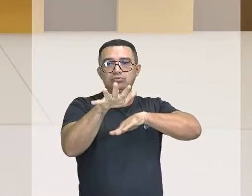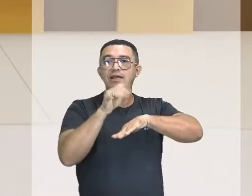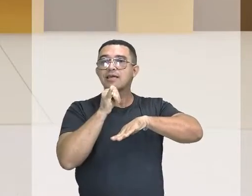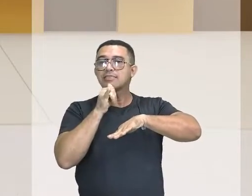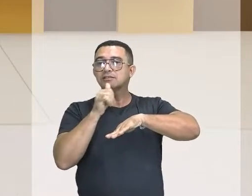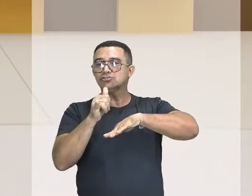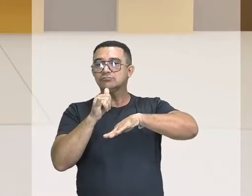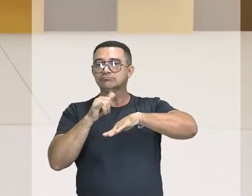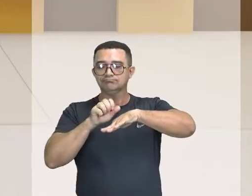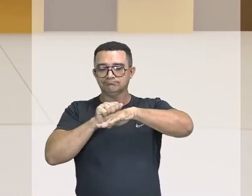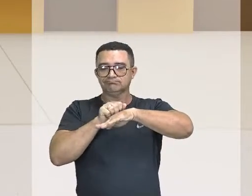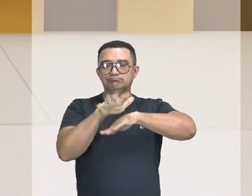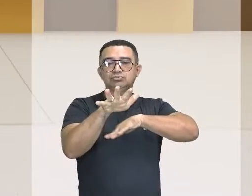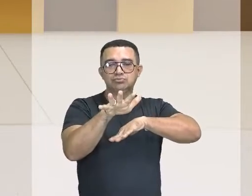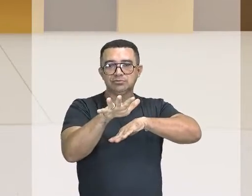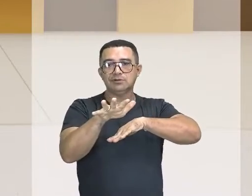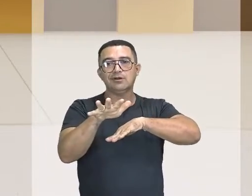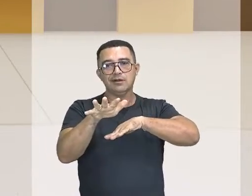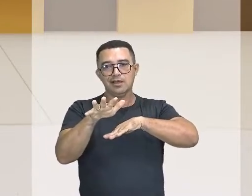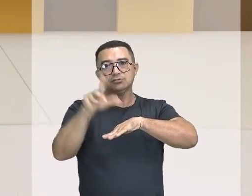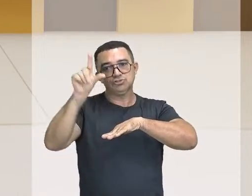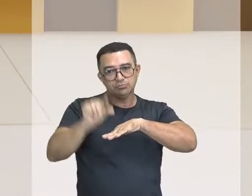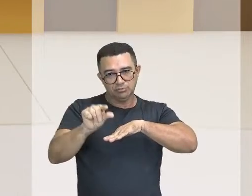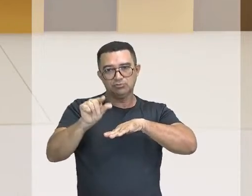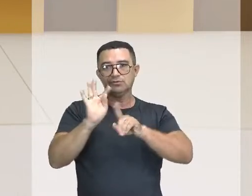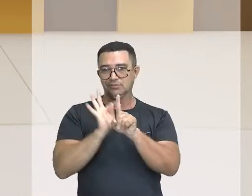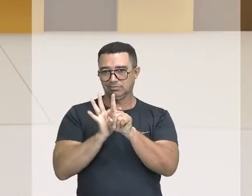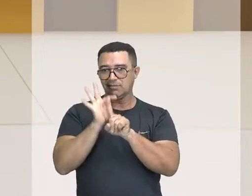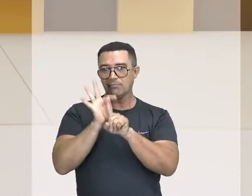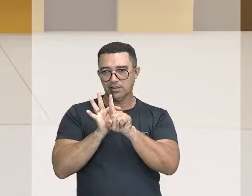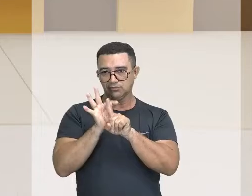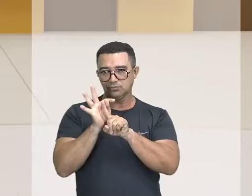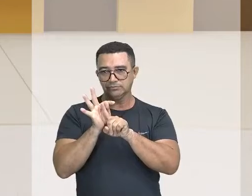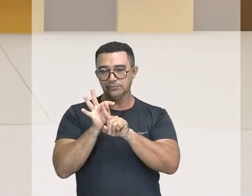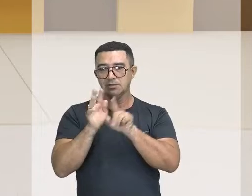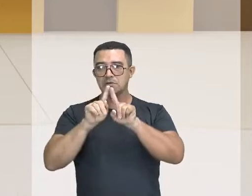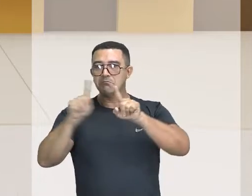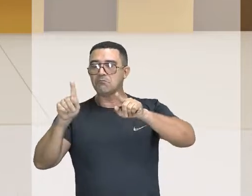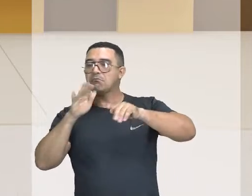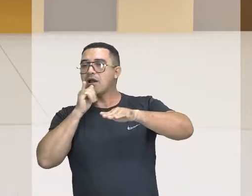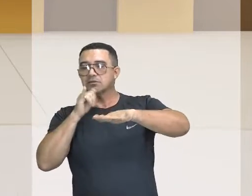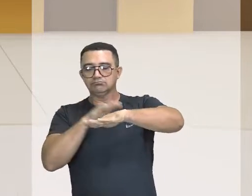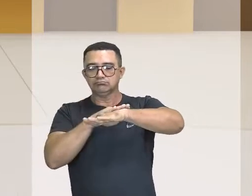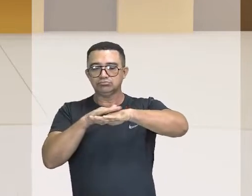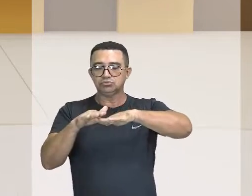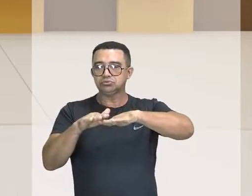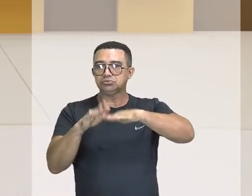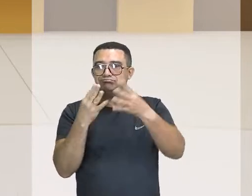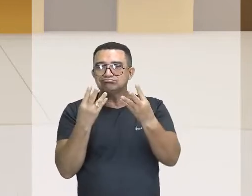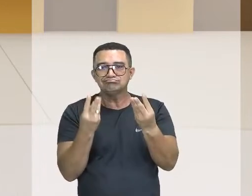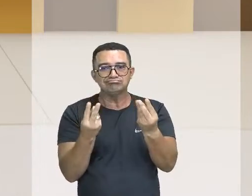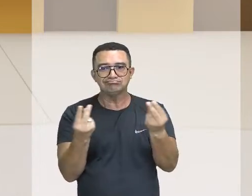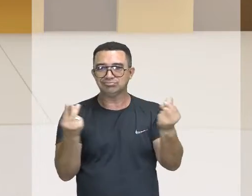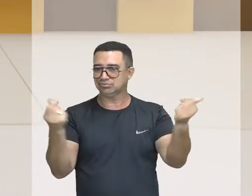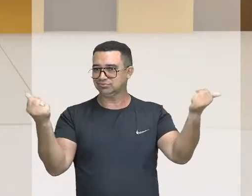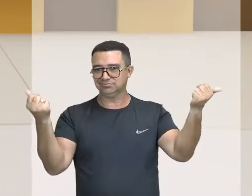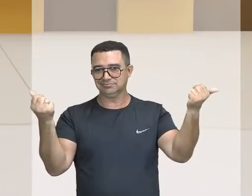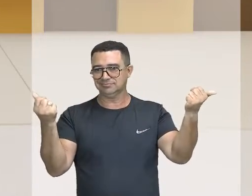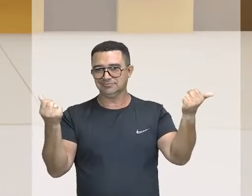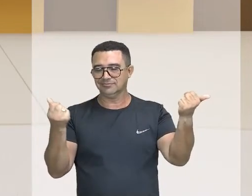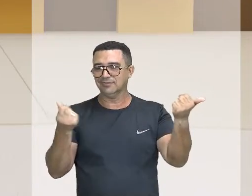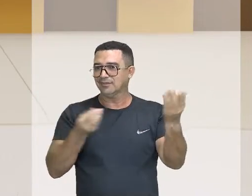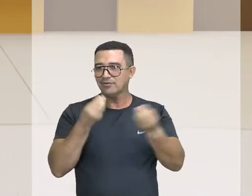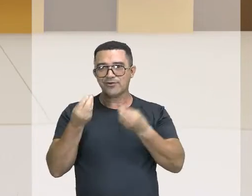tá certo? O que faz com que a temperatura diminua, não é? Mas se essa capa de gelo derrete, o que acontece? Nós temos